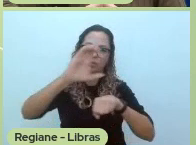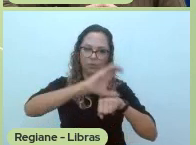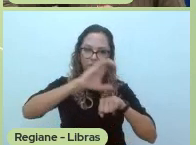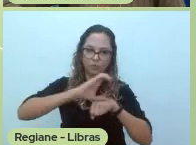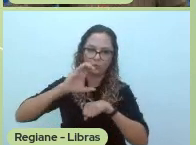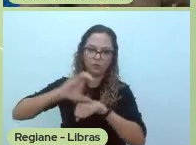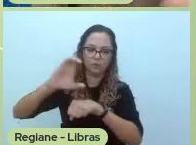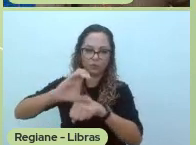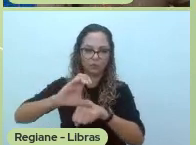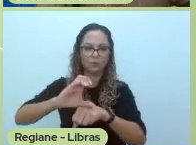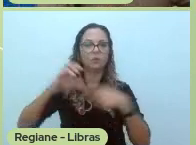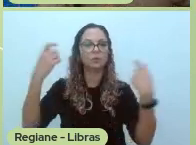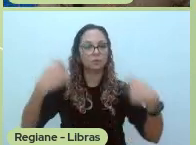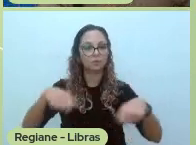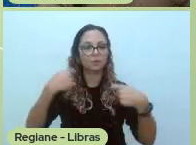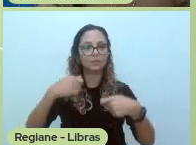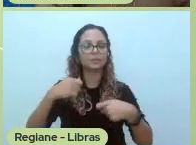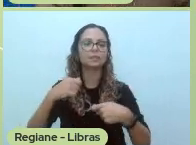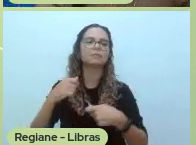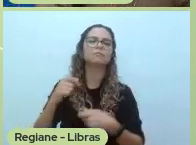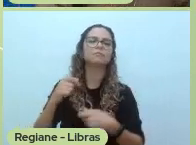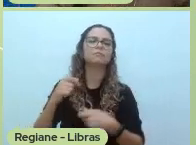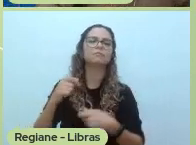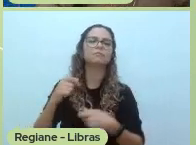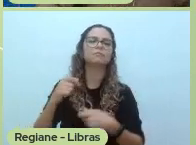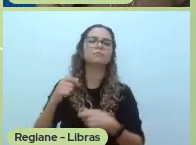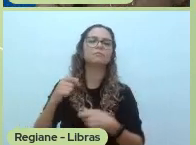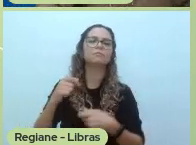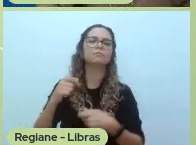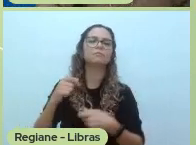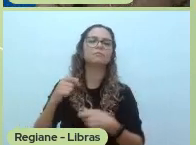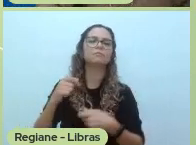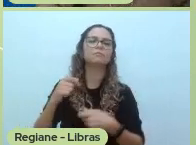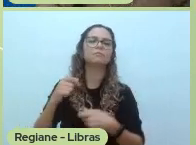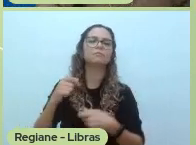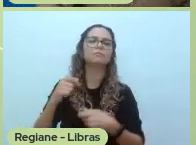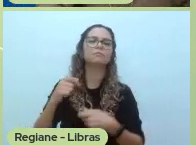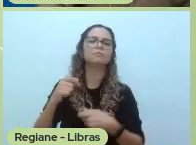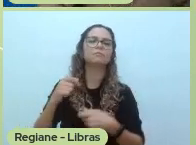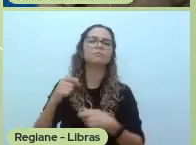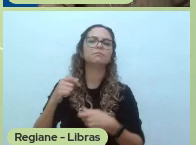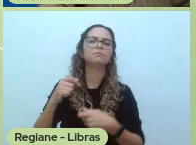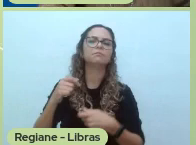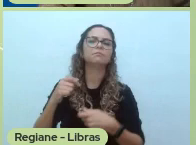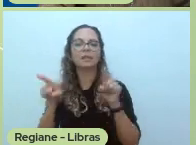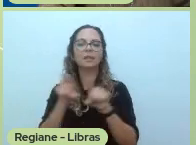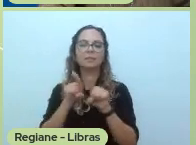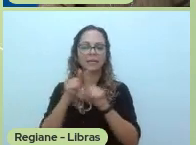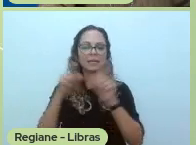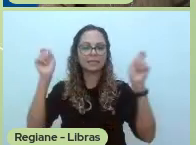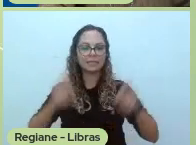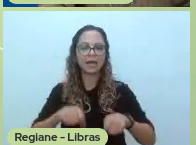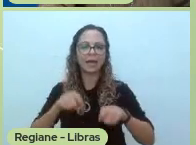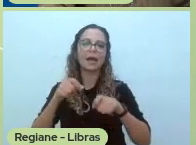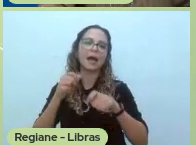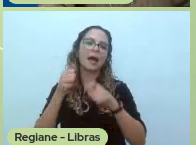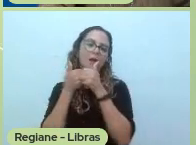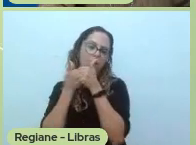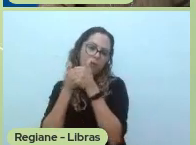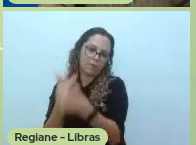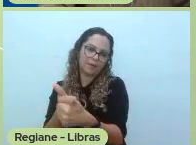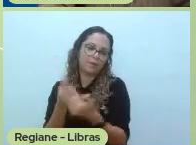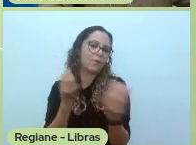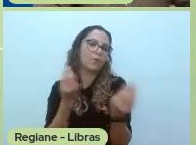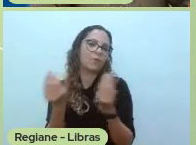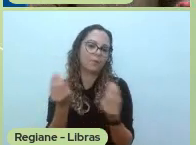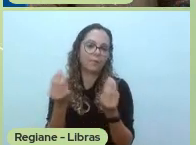o que a pessoa tem vontade e tem condições de acompanhar. mas a gente ajuda na